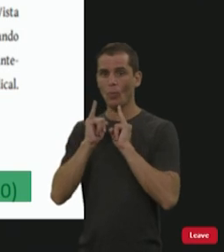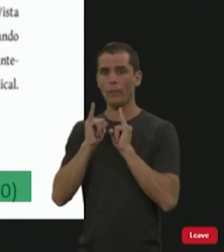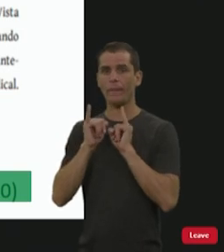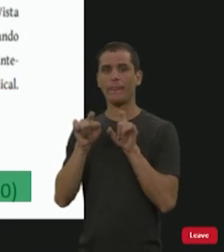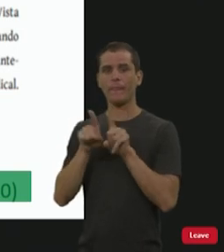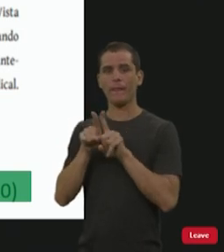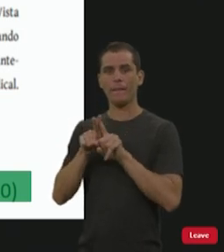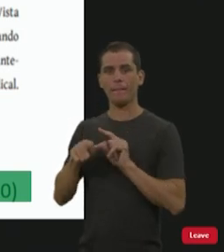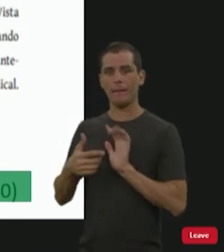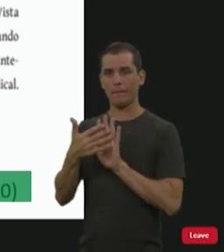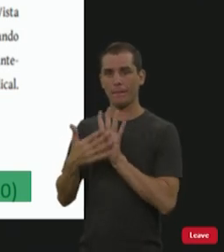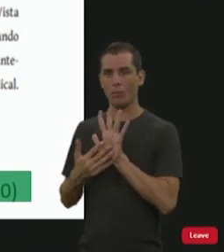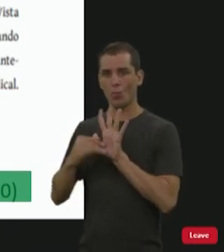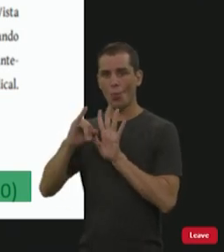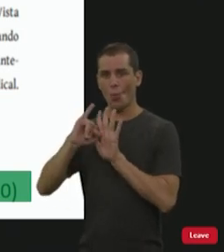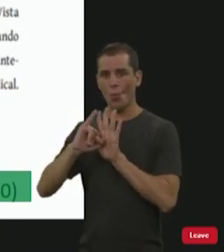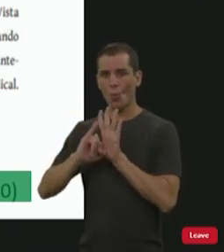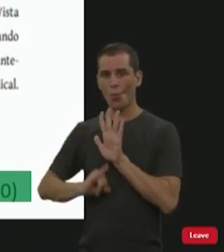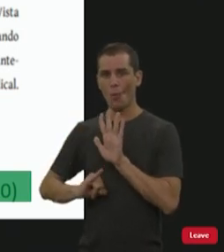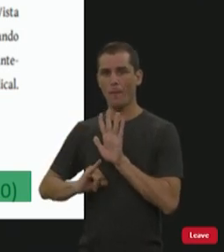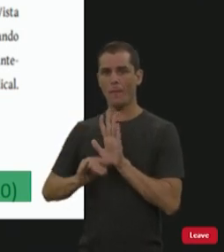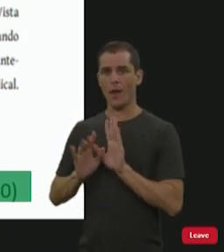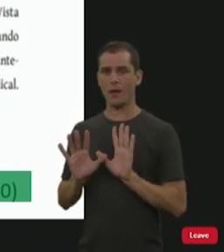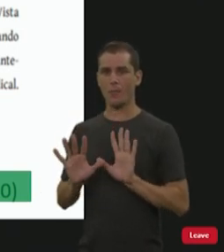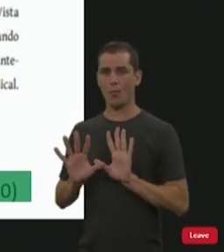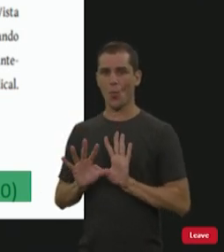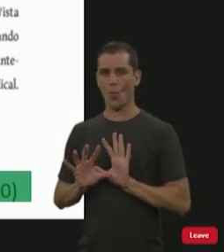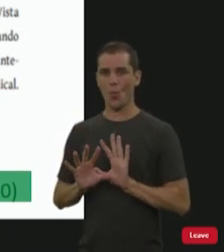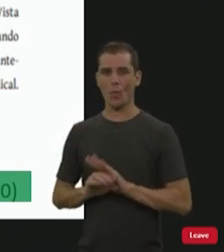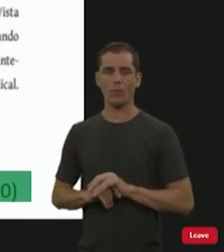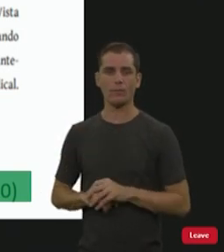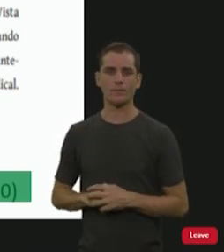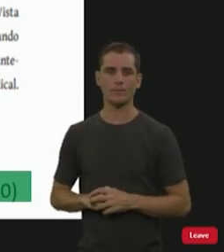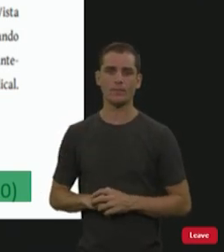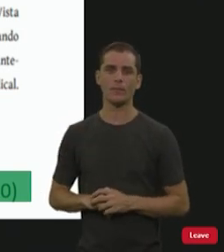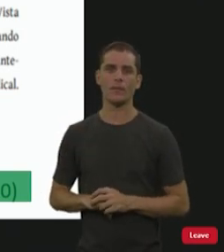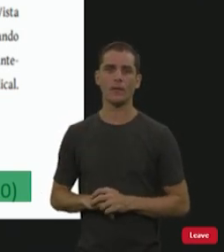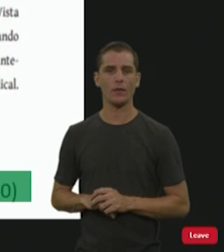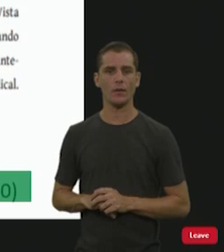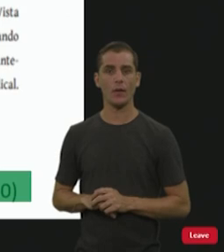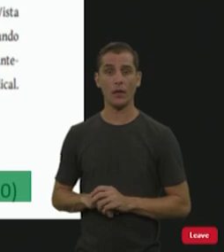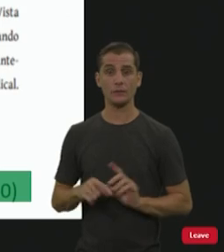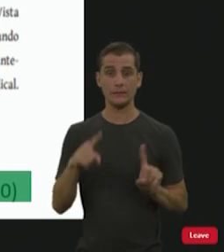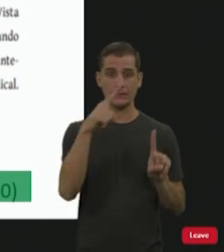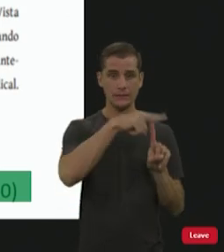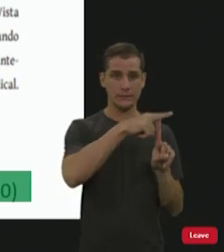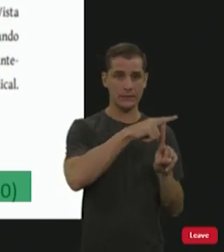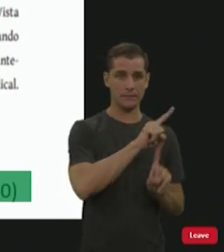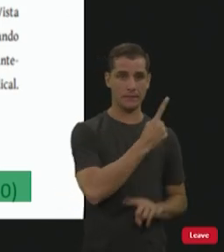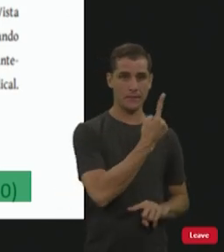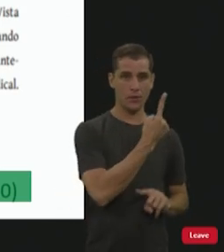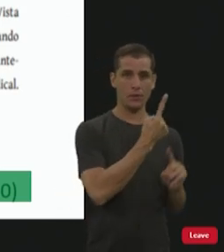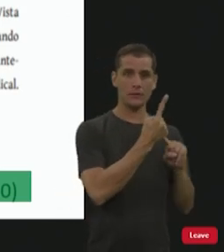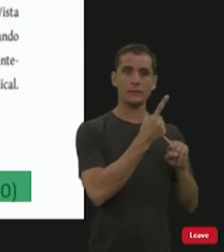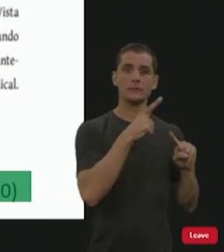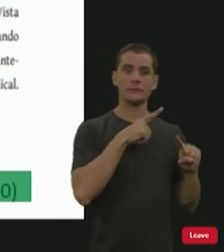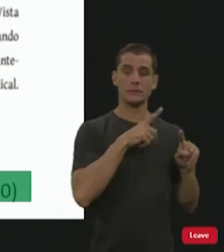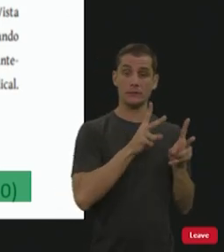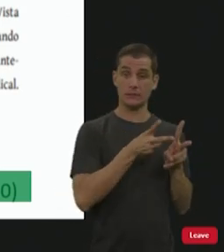palmar. Mostrando aqui no tipo 1, que ainda há preservação da